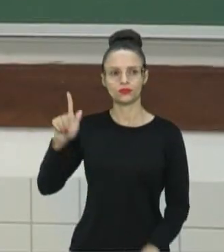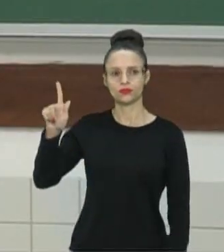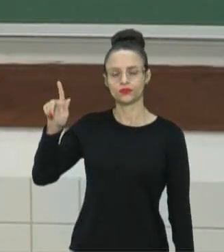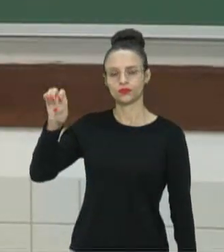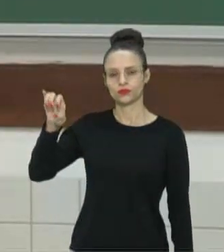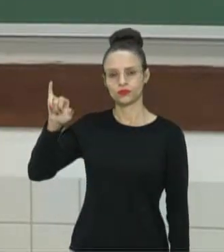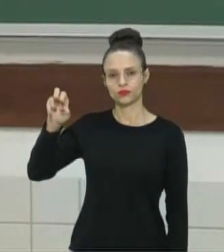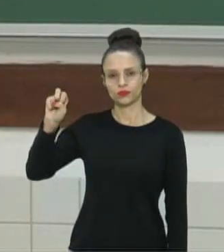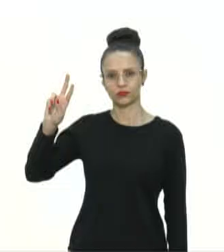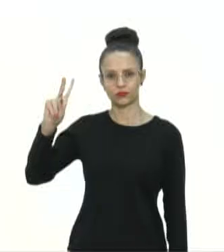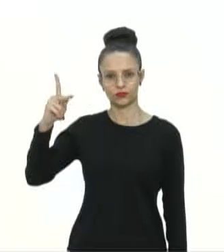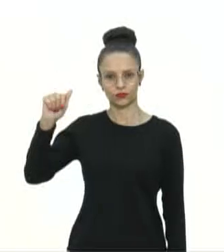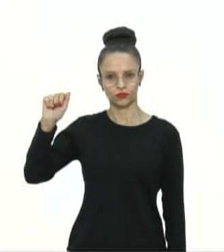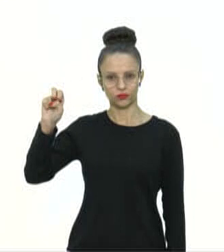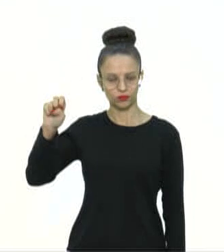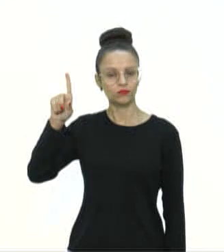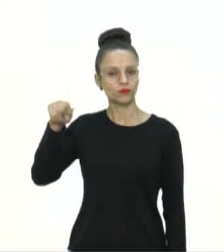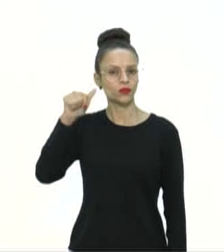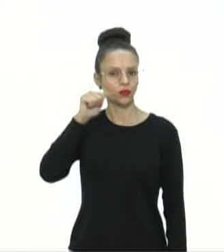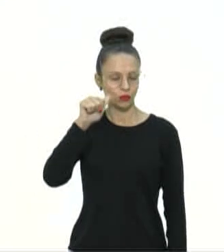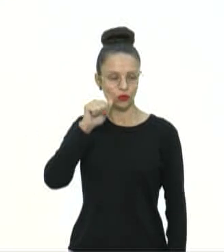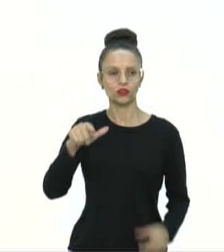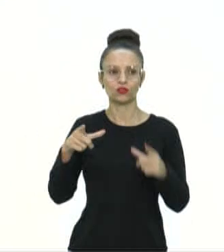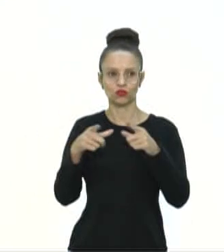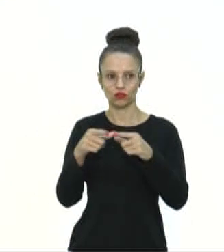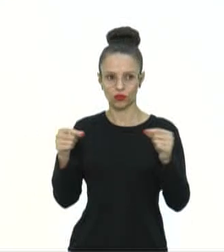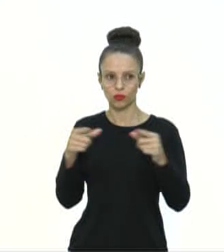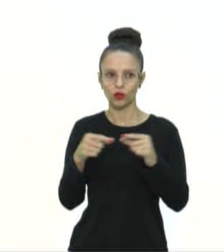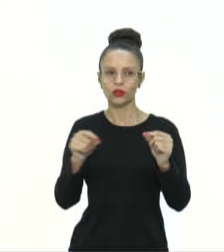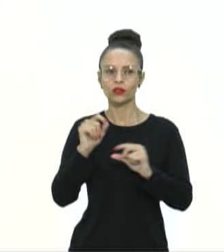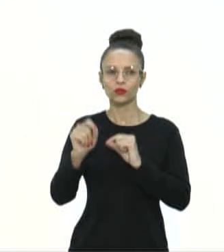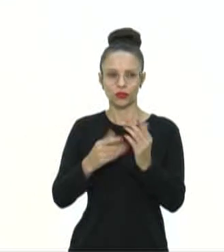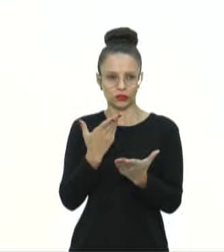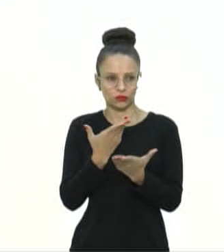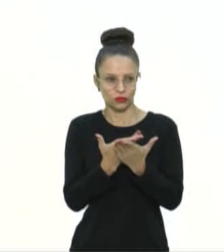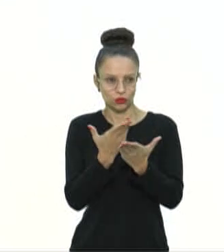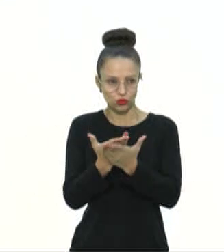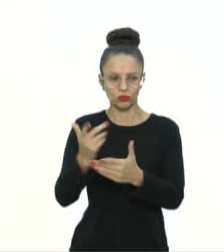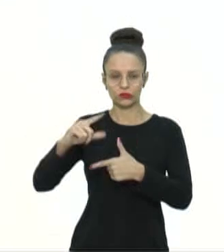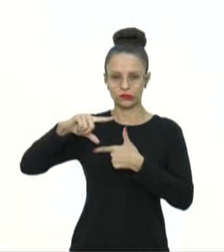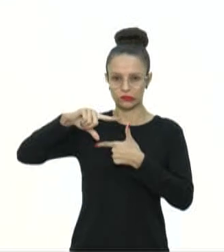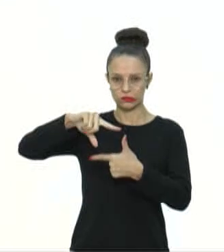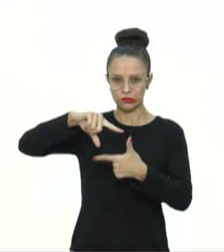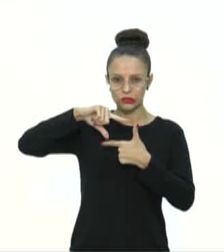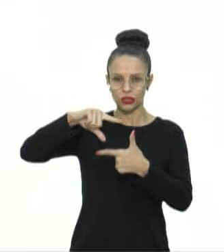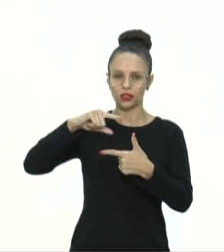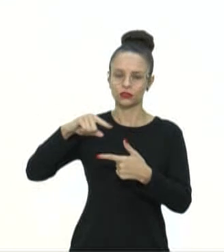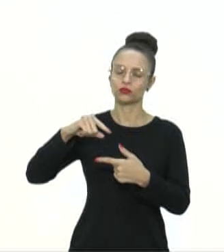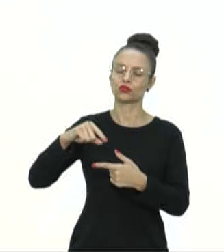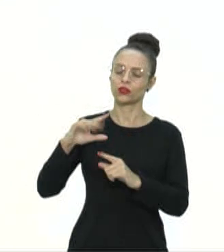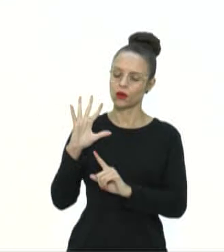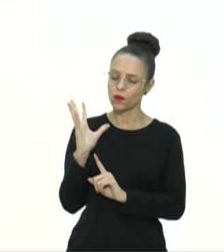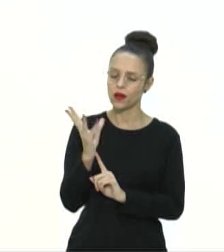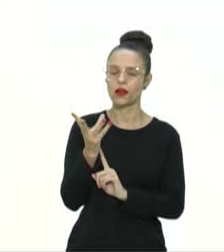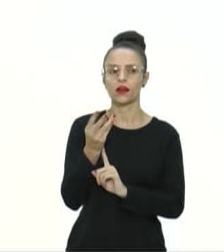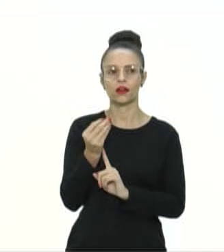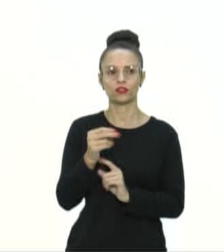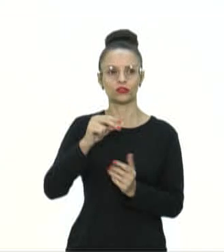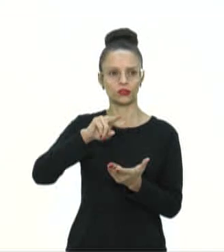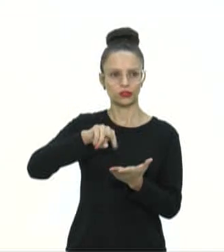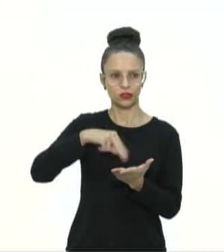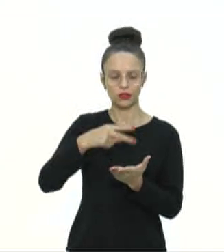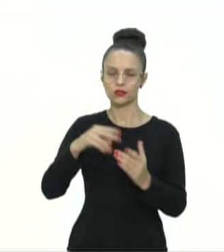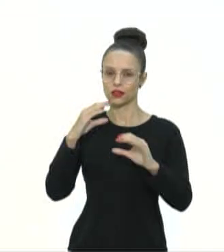As geishas são mulheres japonesas que estudam a tradição milenar da arte, dança